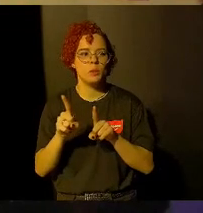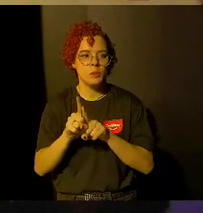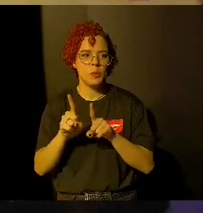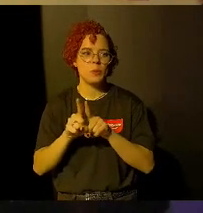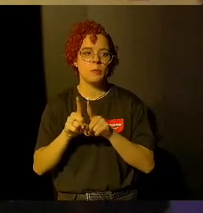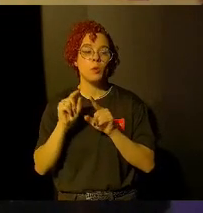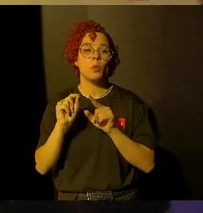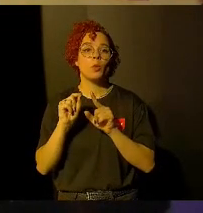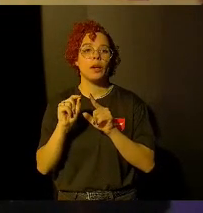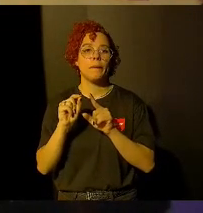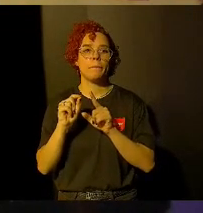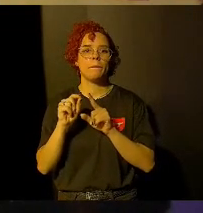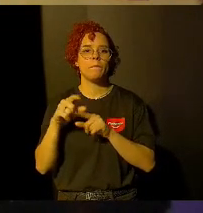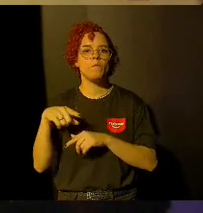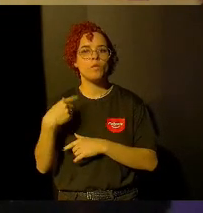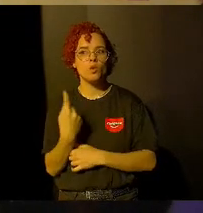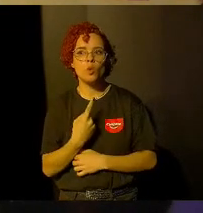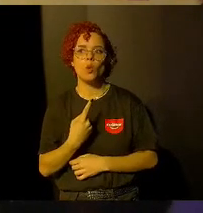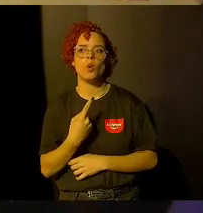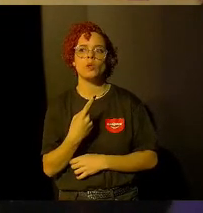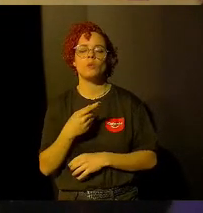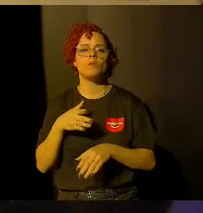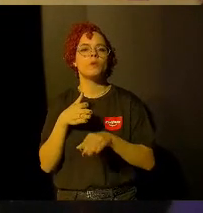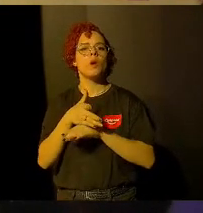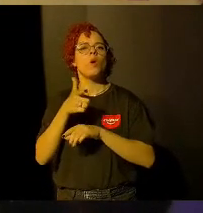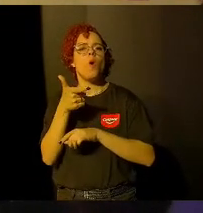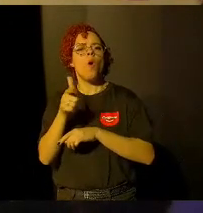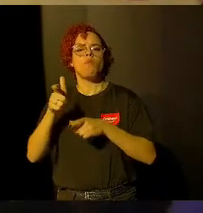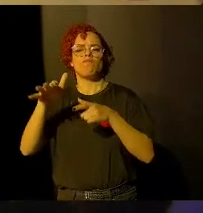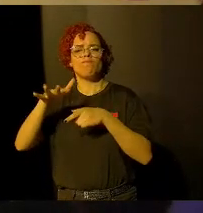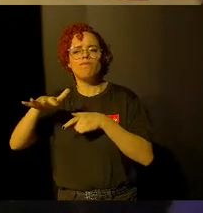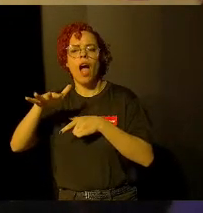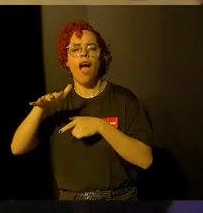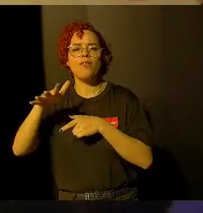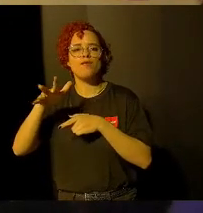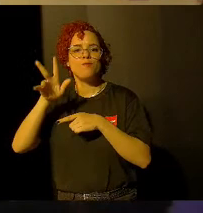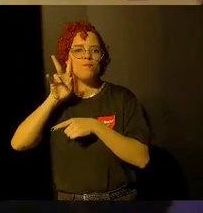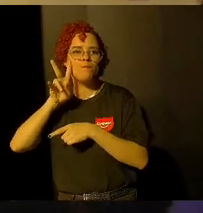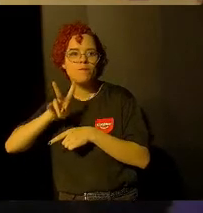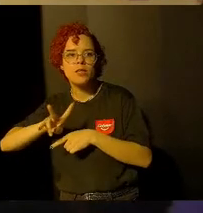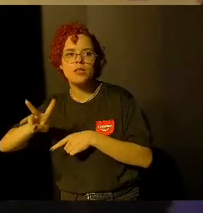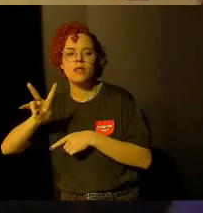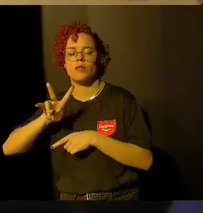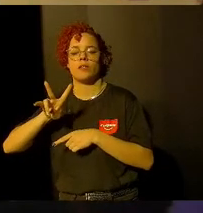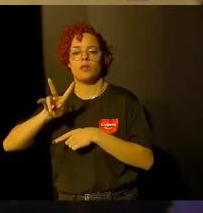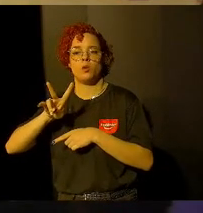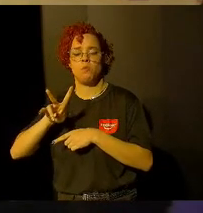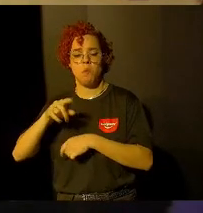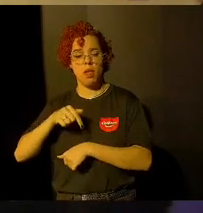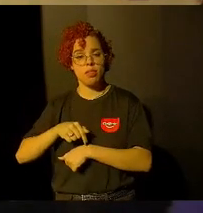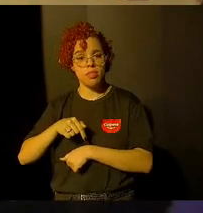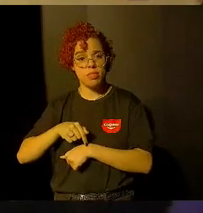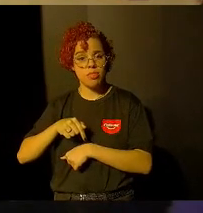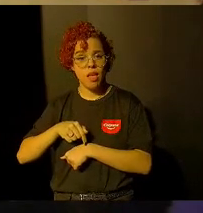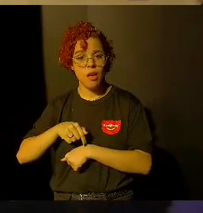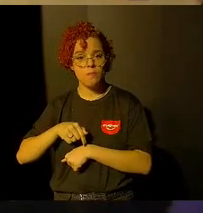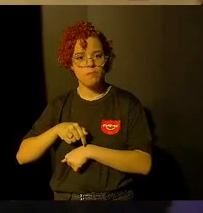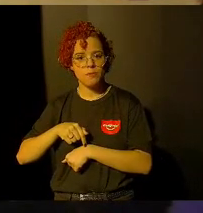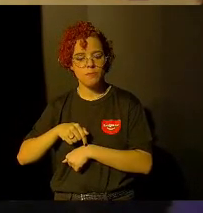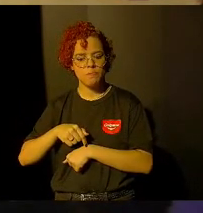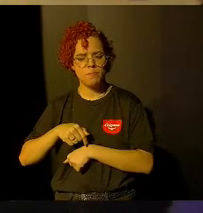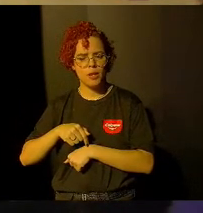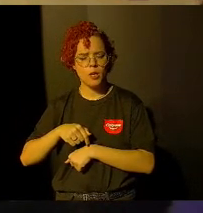num outro registro de observação do próprio tempo né assim sei lá o tempo que um filhote